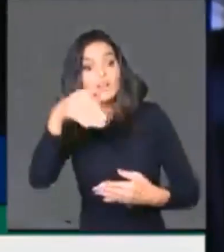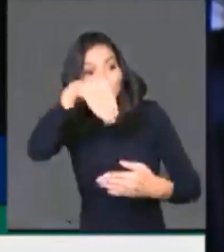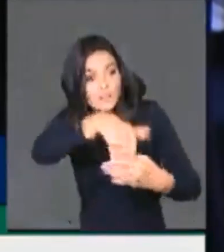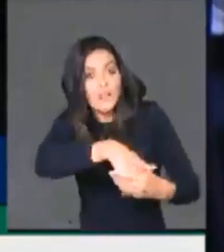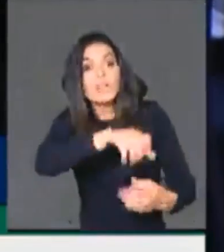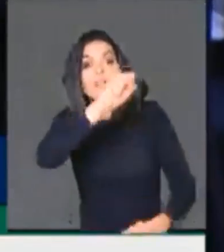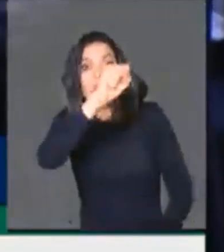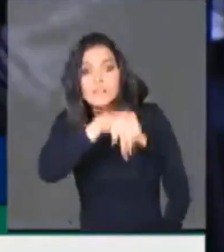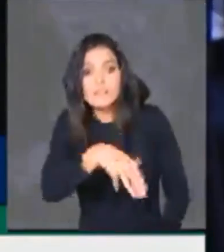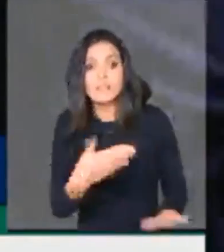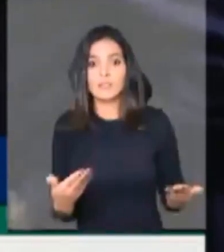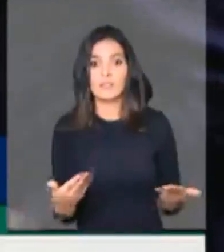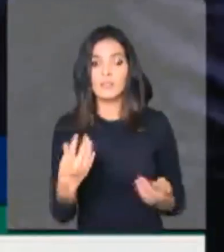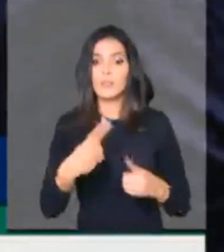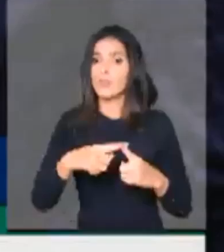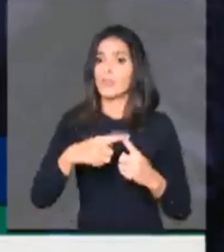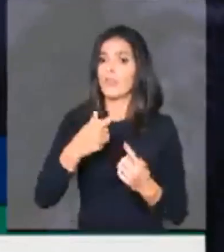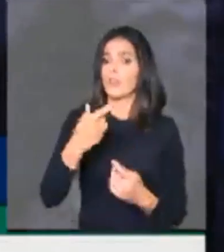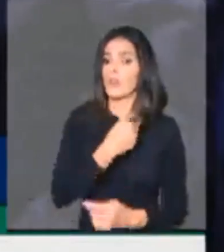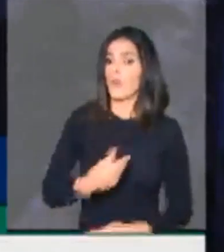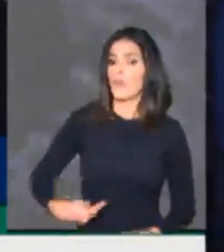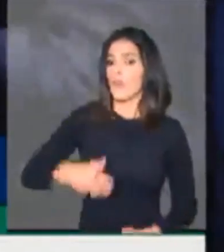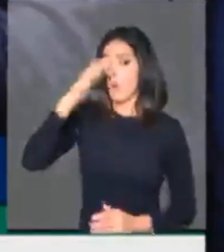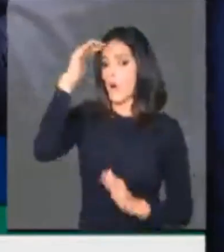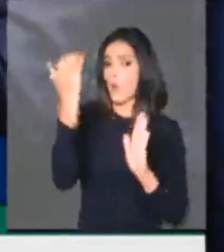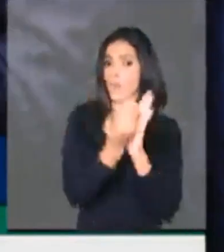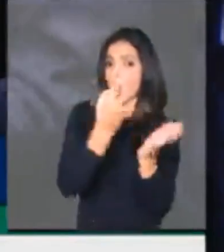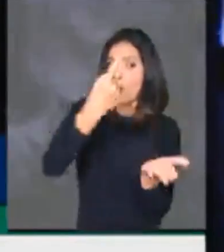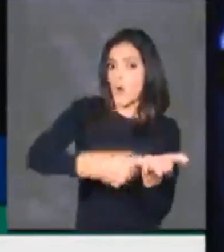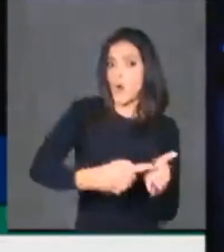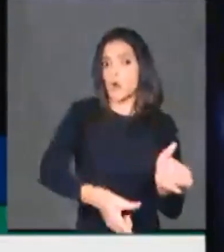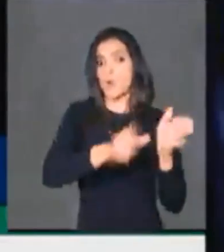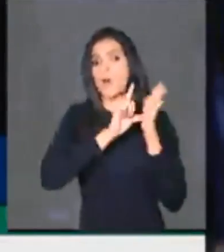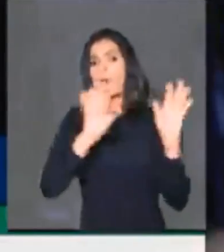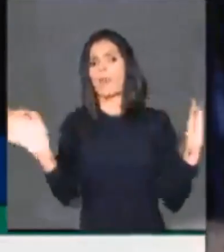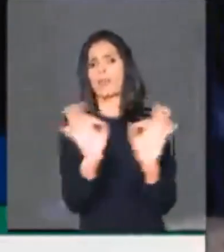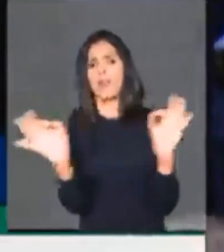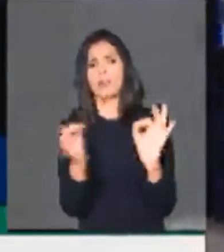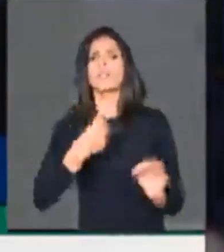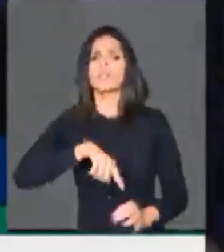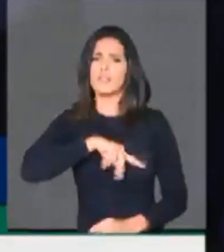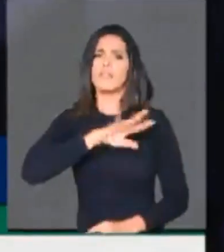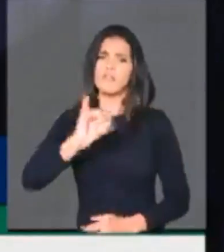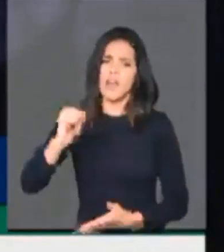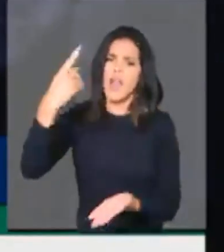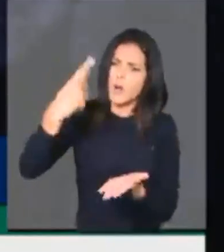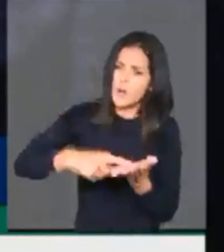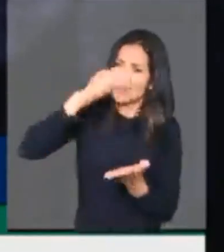tenha descumprido o acordo que tenha feito anteriormente com o Congresso Nacional. Portanto,